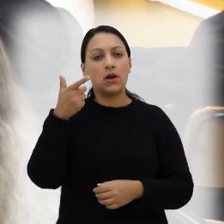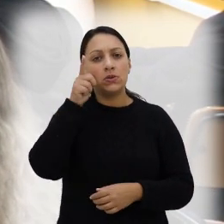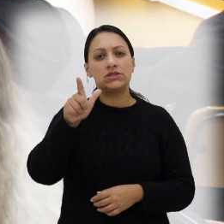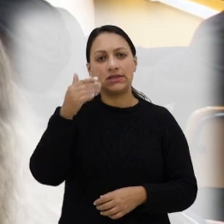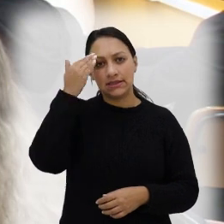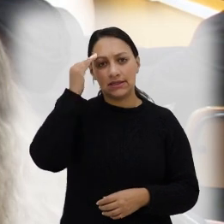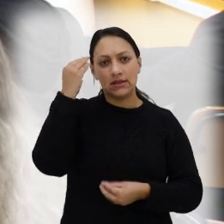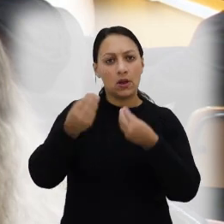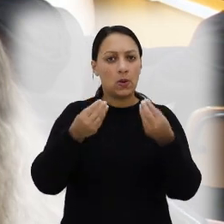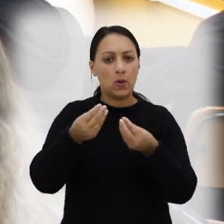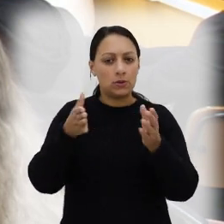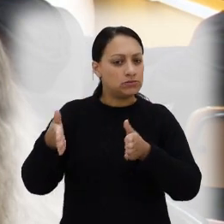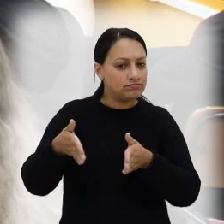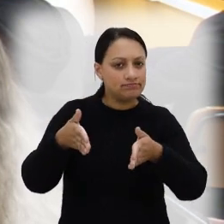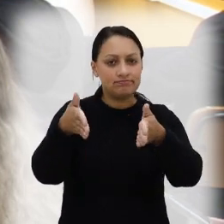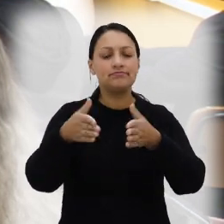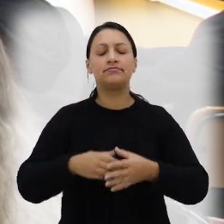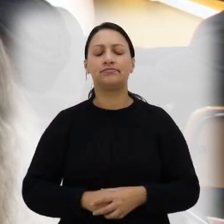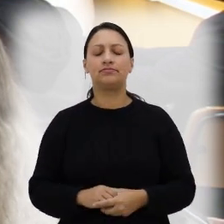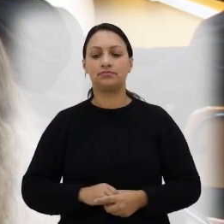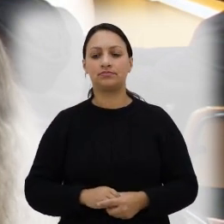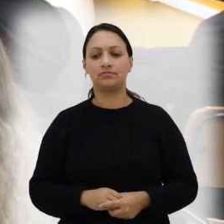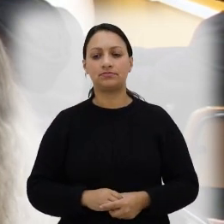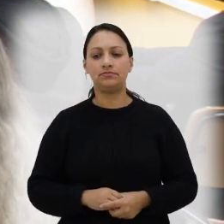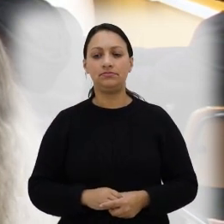a jornada, né?